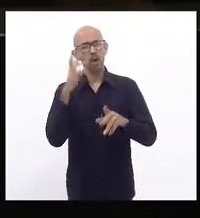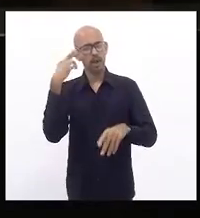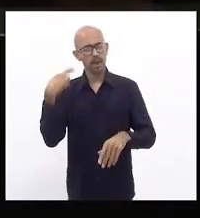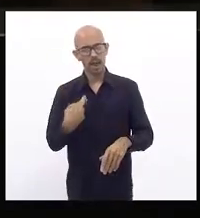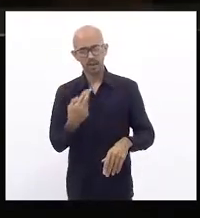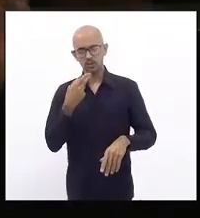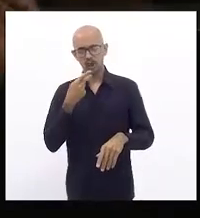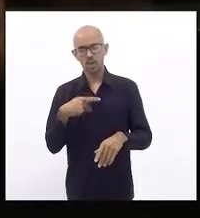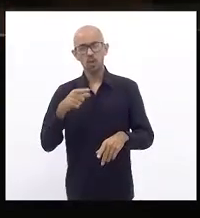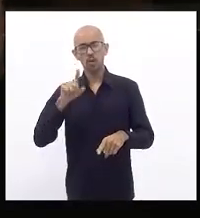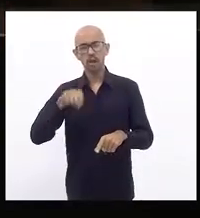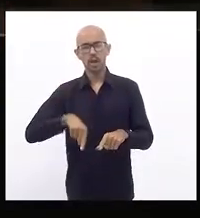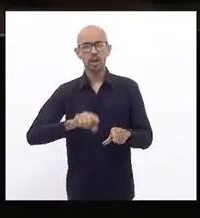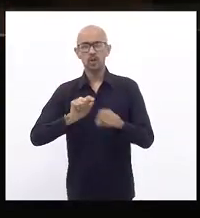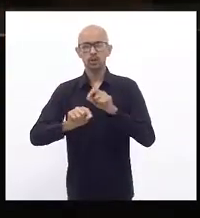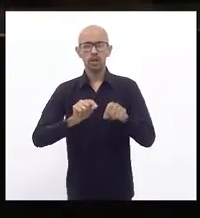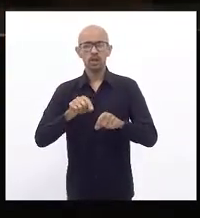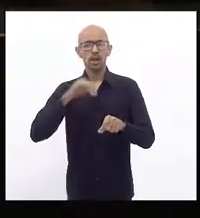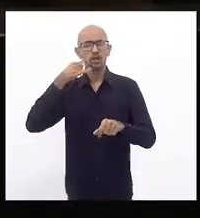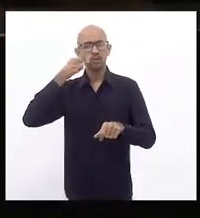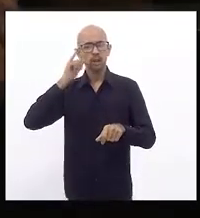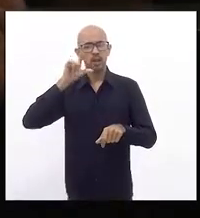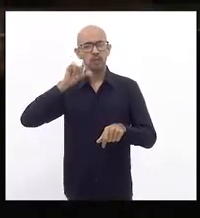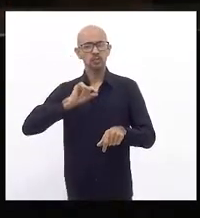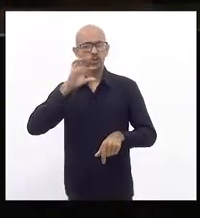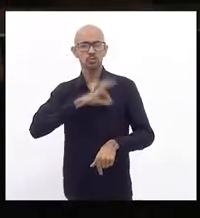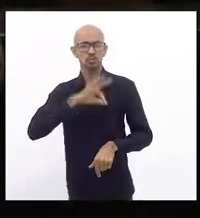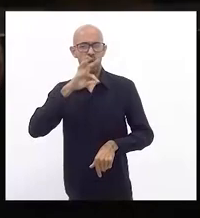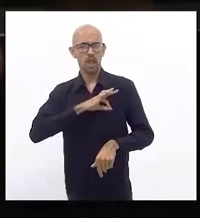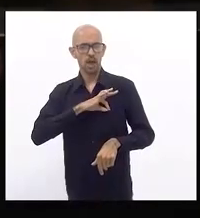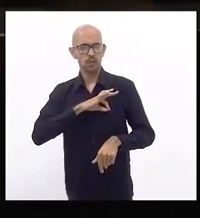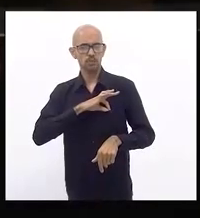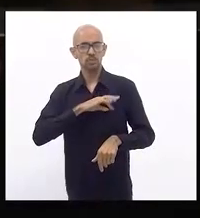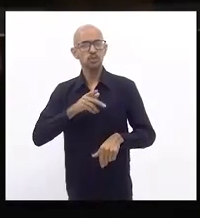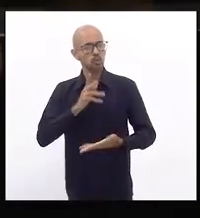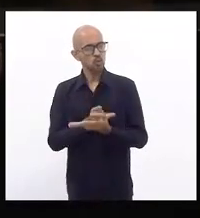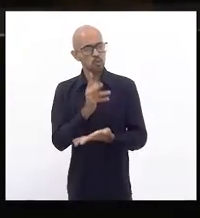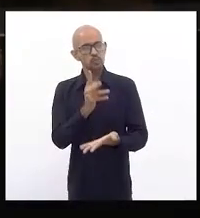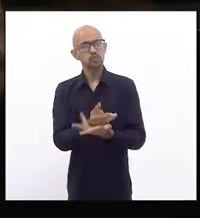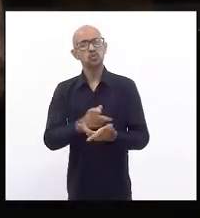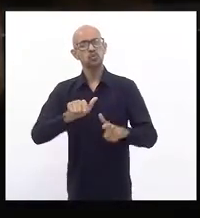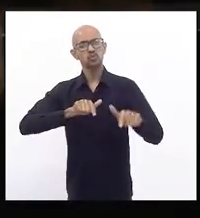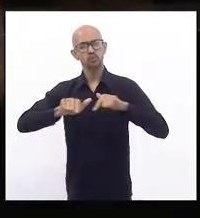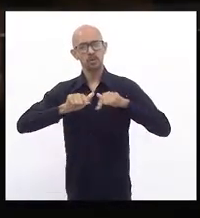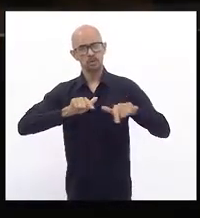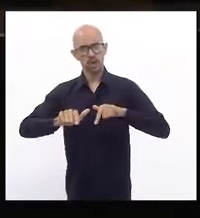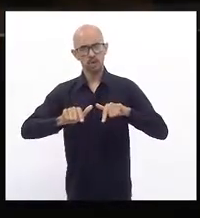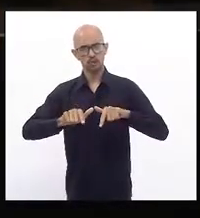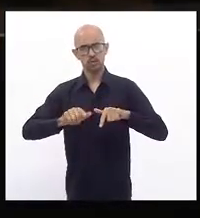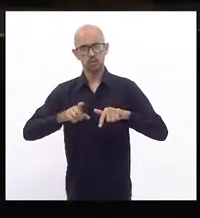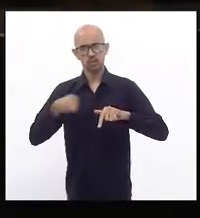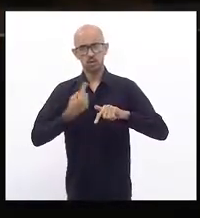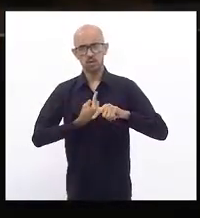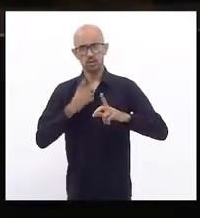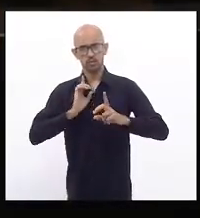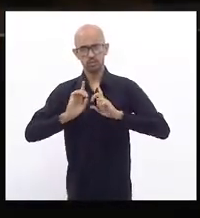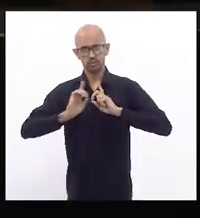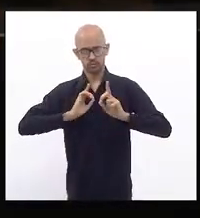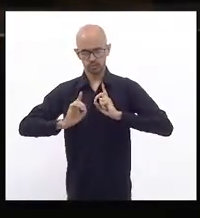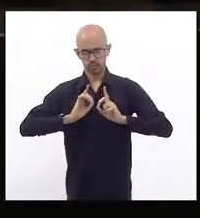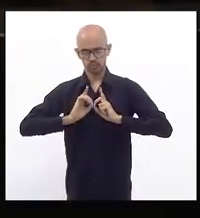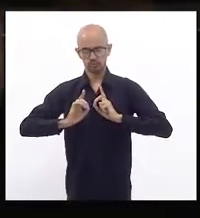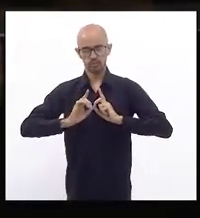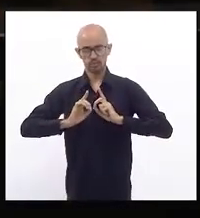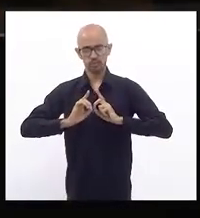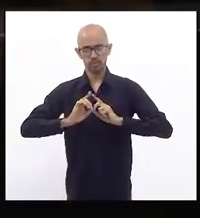mencionou, que não haja redução de salários, que haja manutenção dos empregos. Nós estávamos discutindo aqui o processo